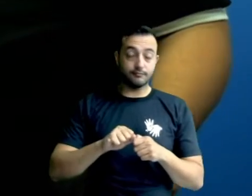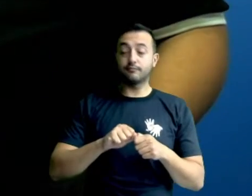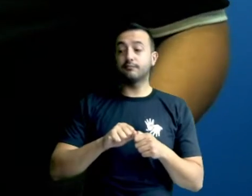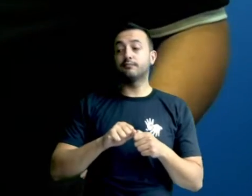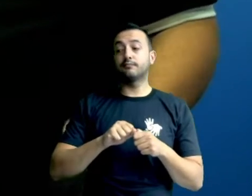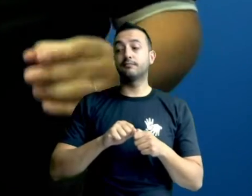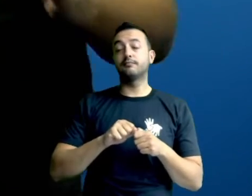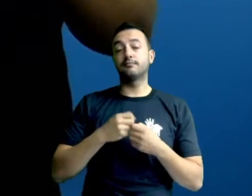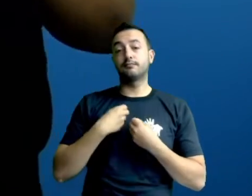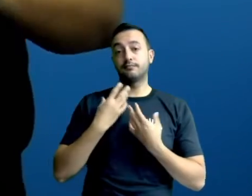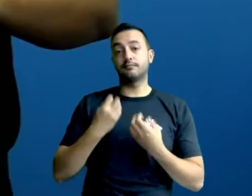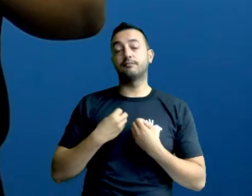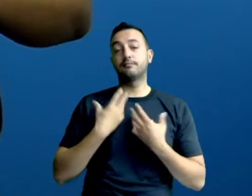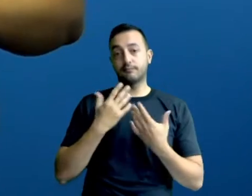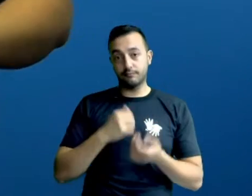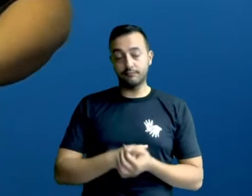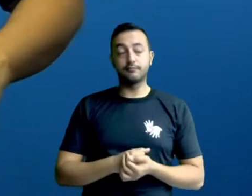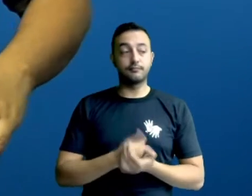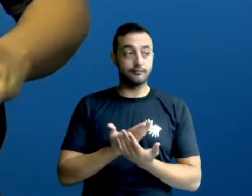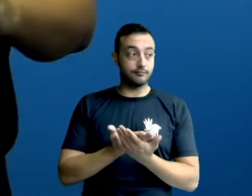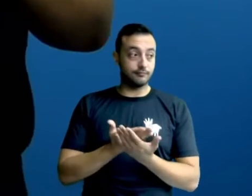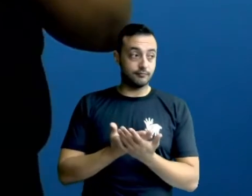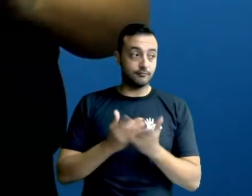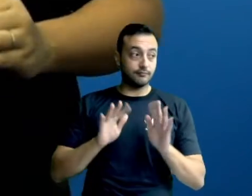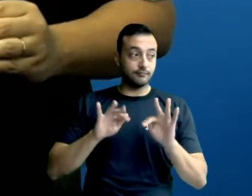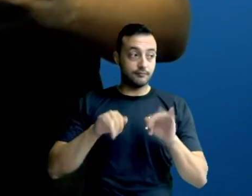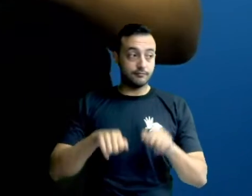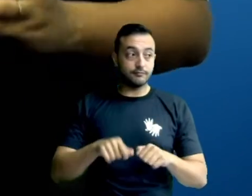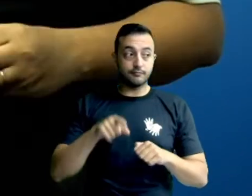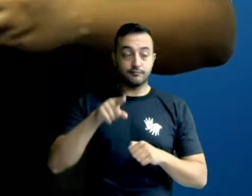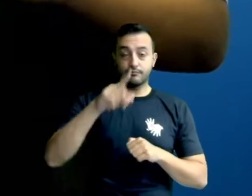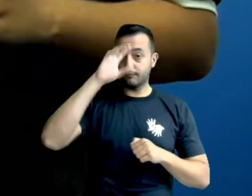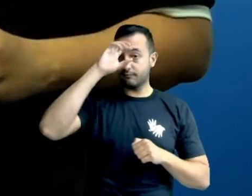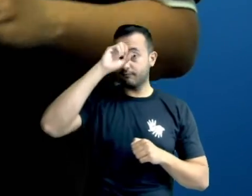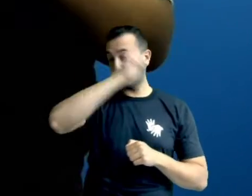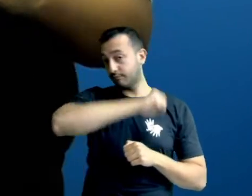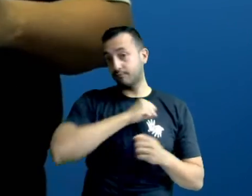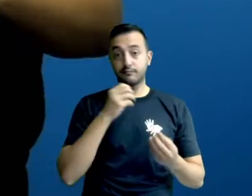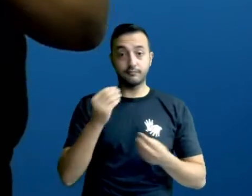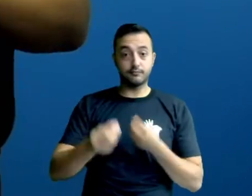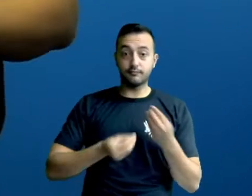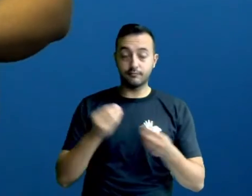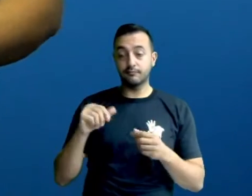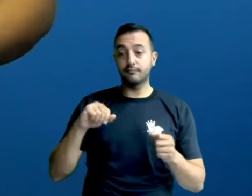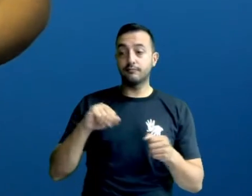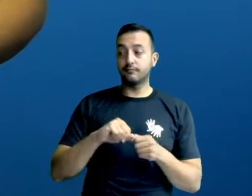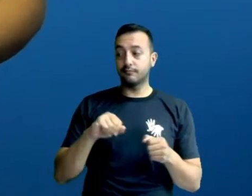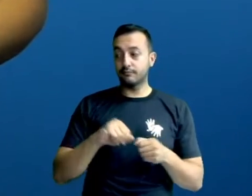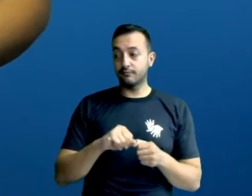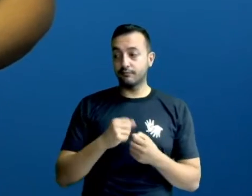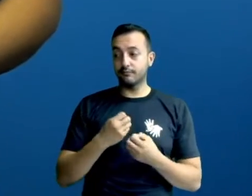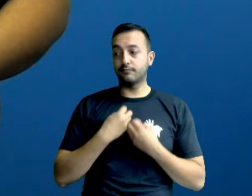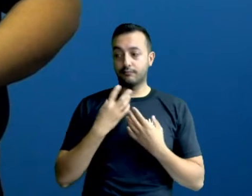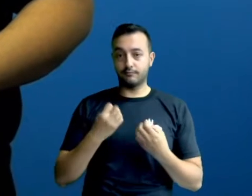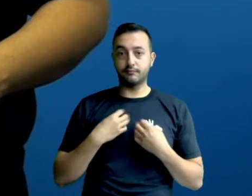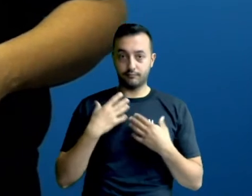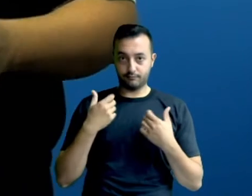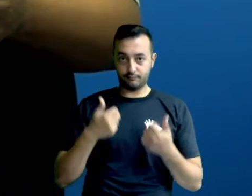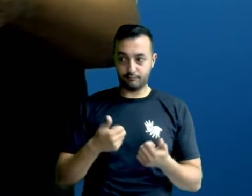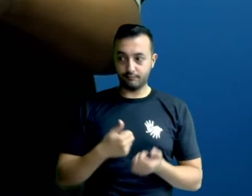poema. No final dessa aula, você irá aprender como fazer um poema, tá